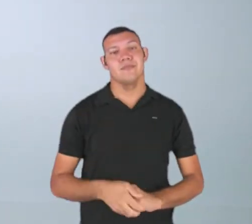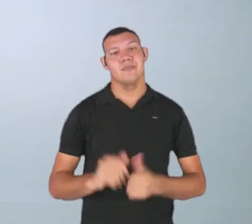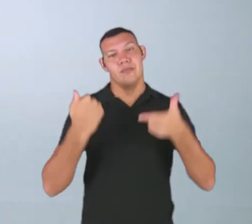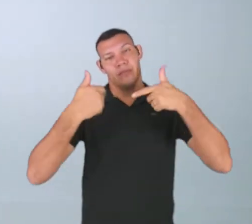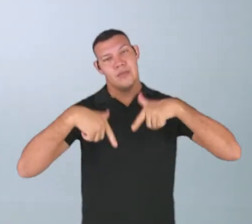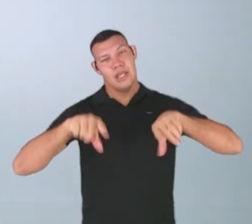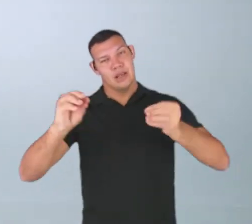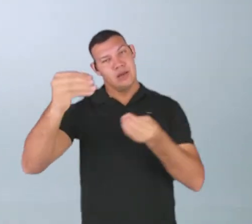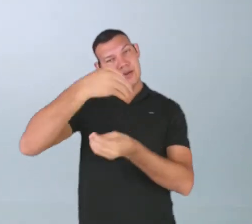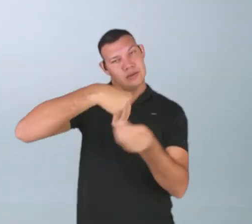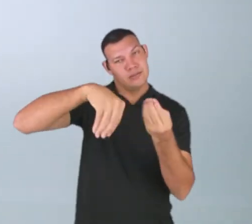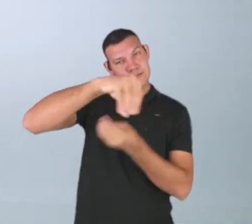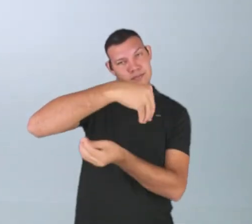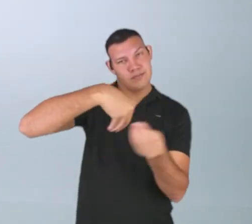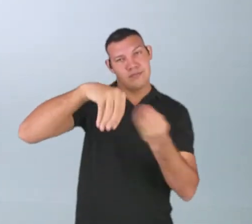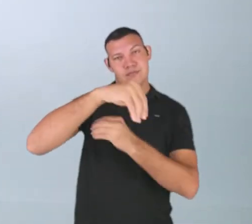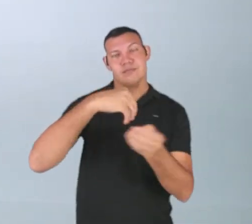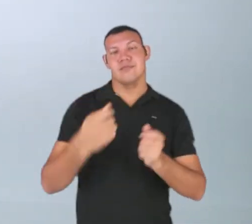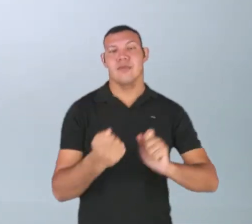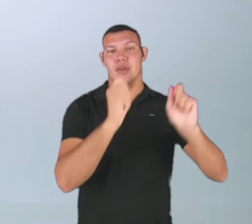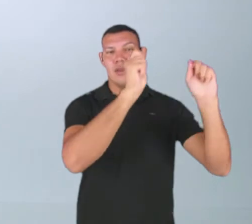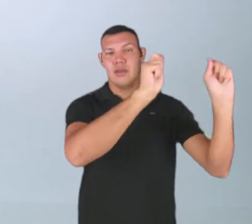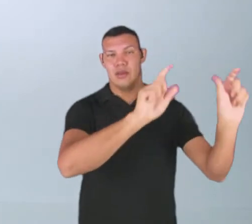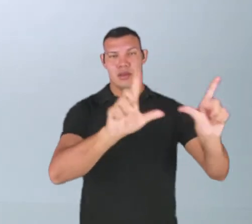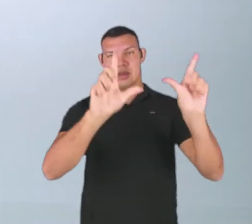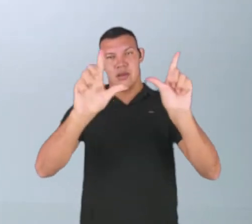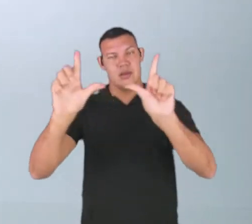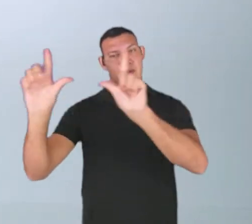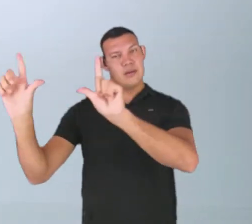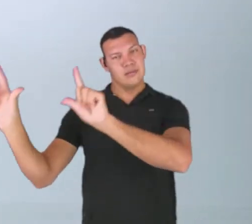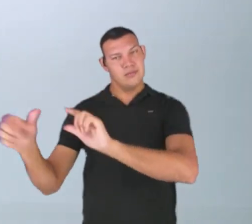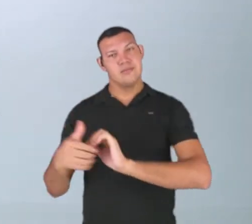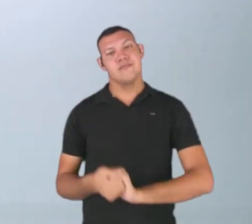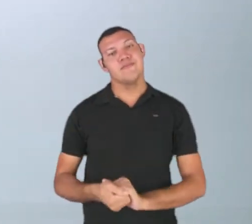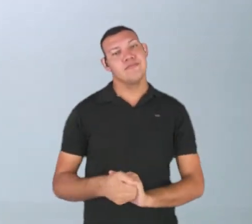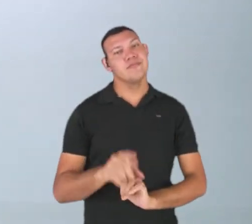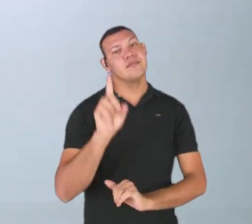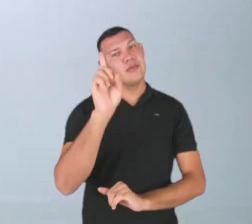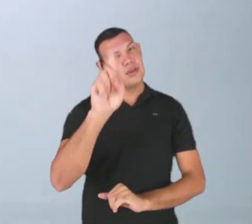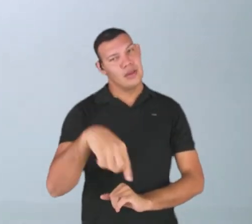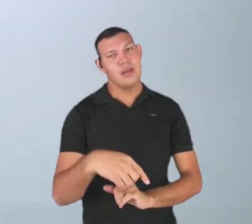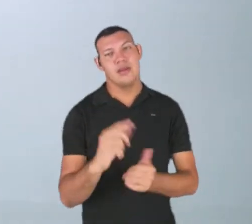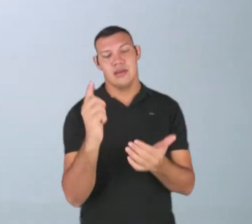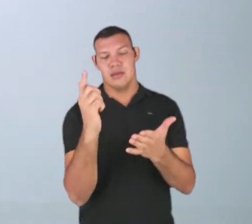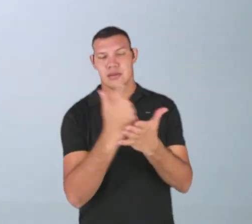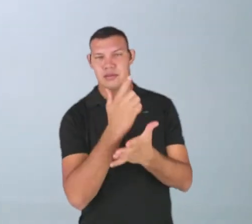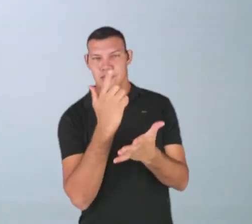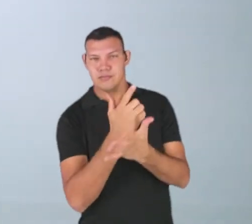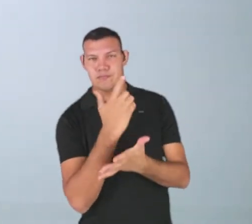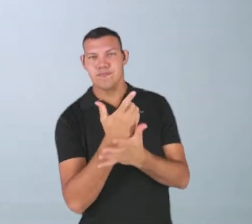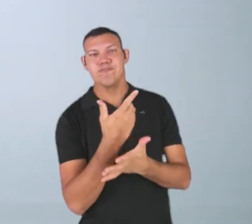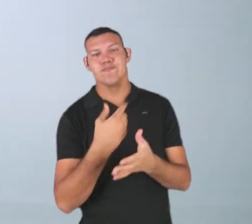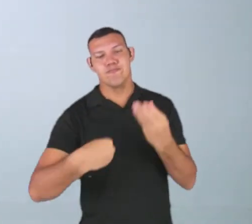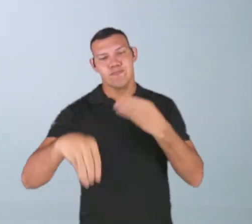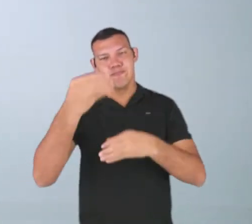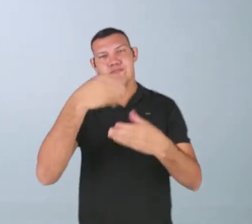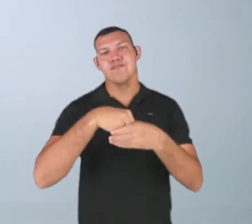ser encontrado é as charges que a gente sempre vê ilustrando os nossos livros didáticos,